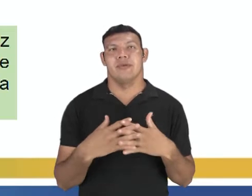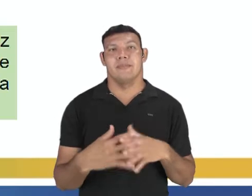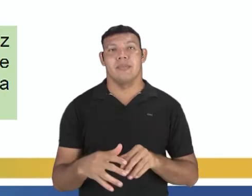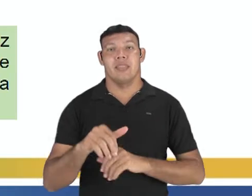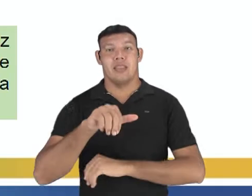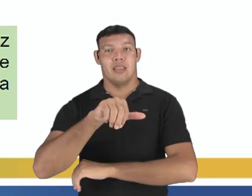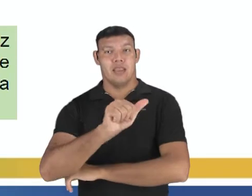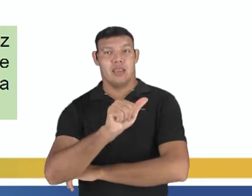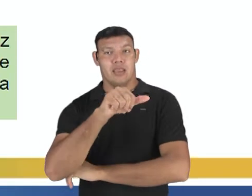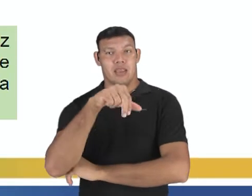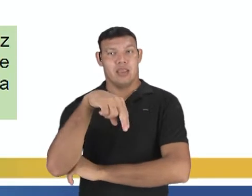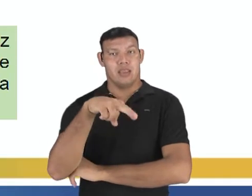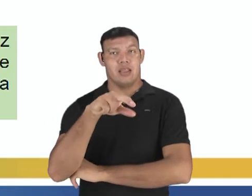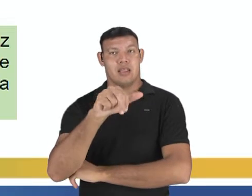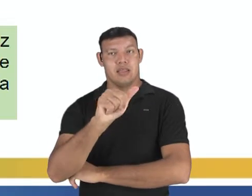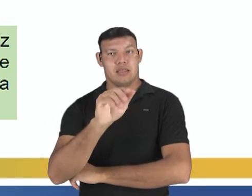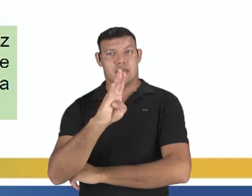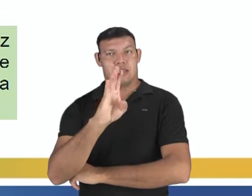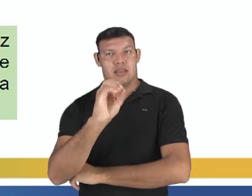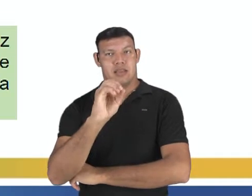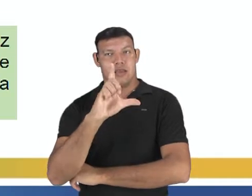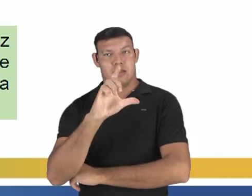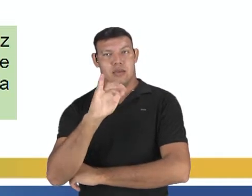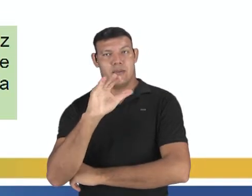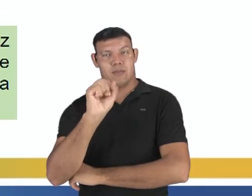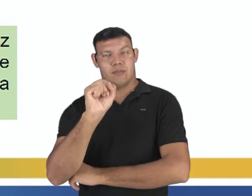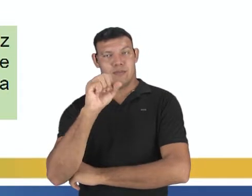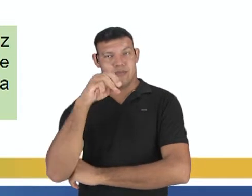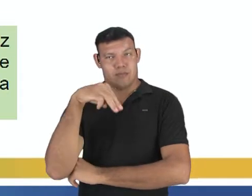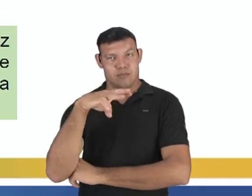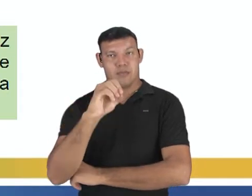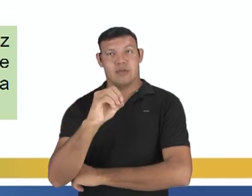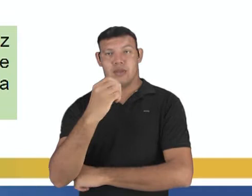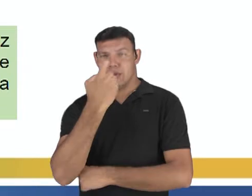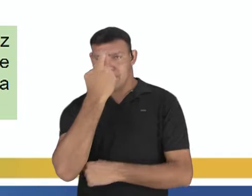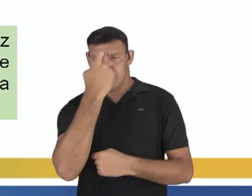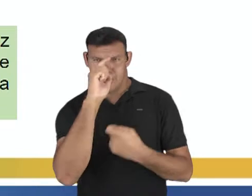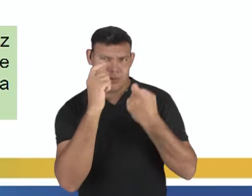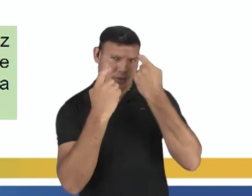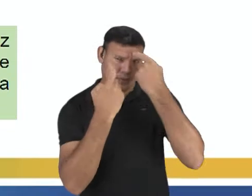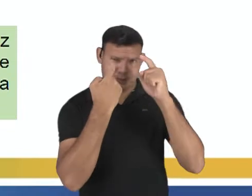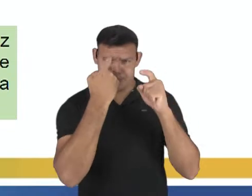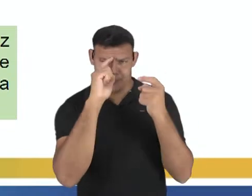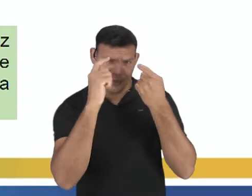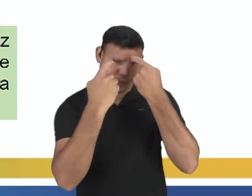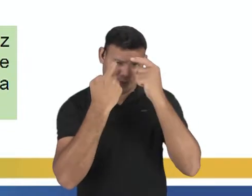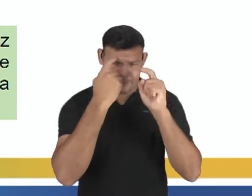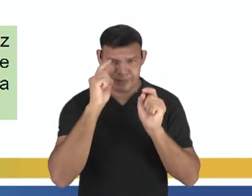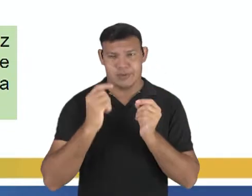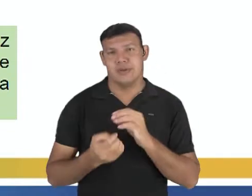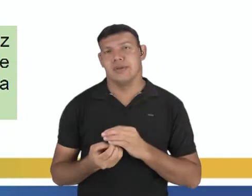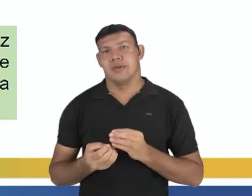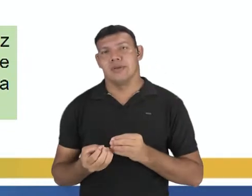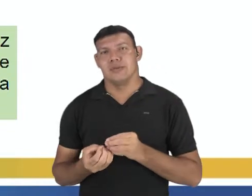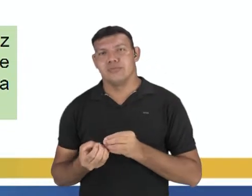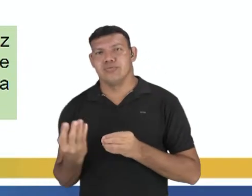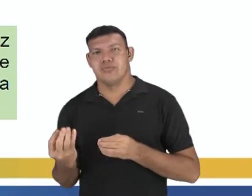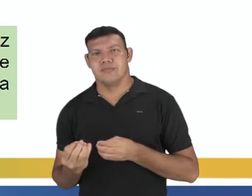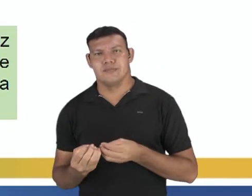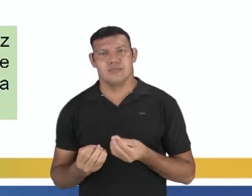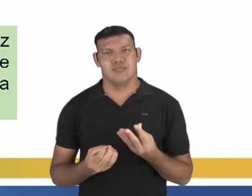Então, quando vocês ouvirem falar em síntese de substâncias, no caso do metabolismo celular, é chamado